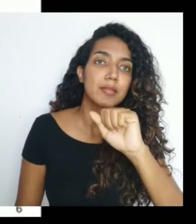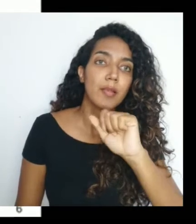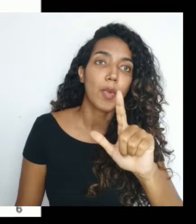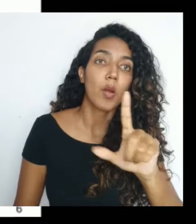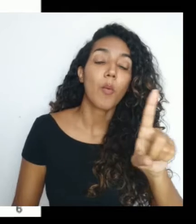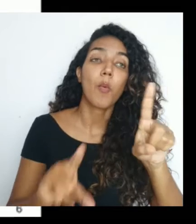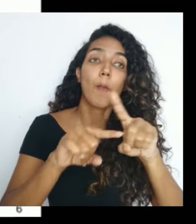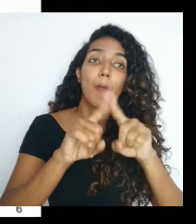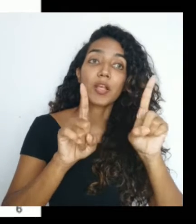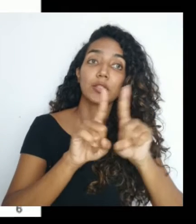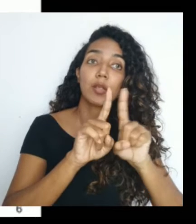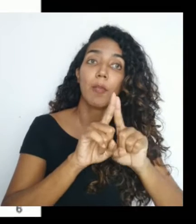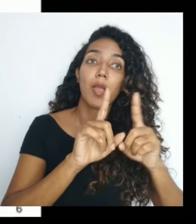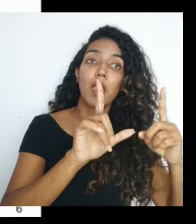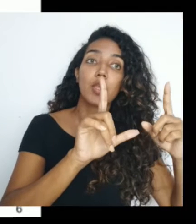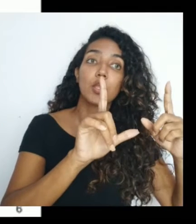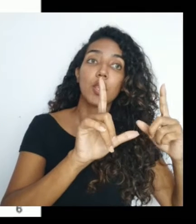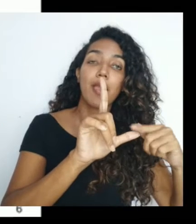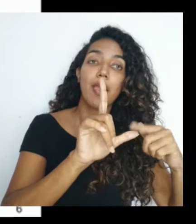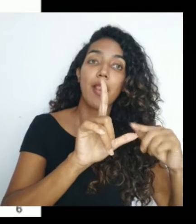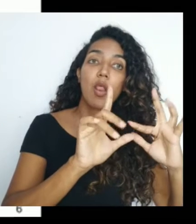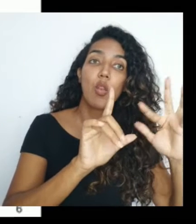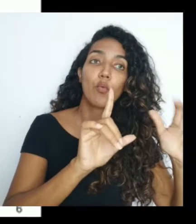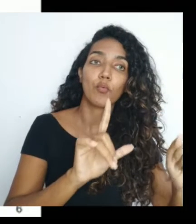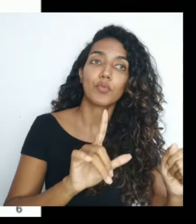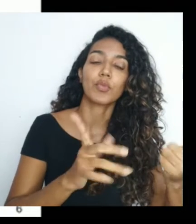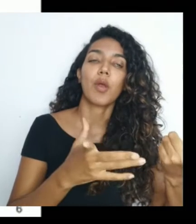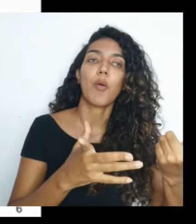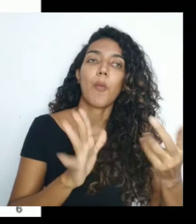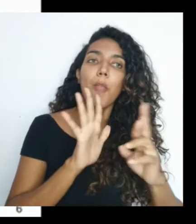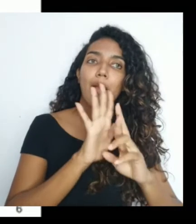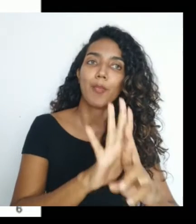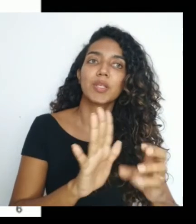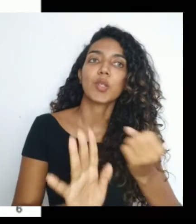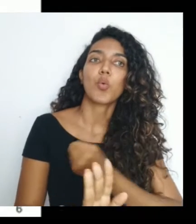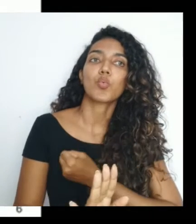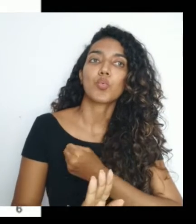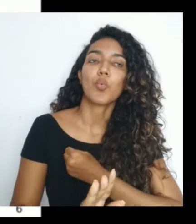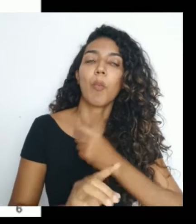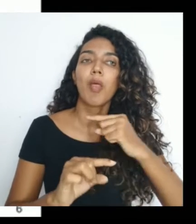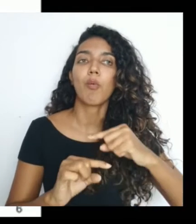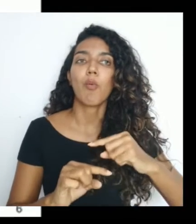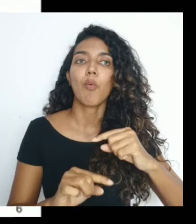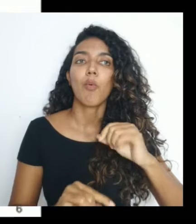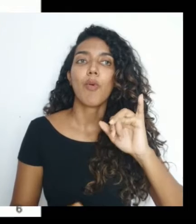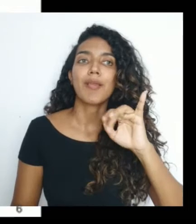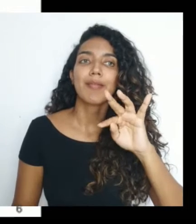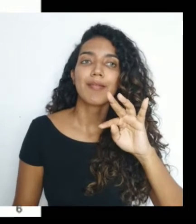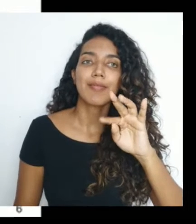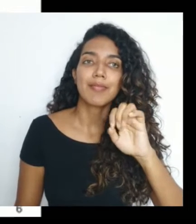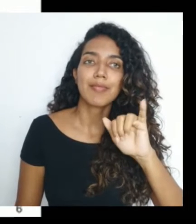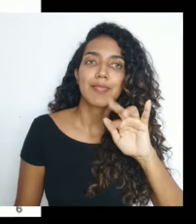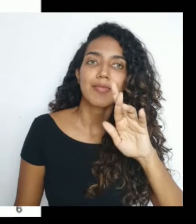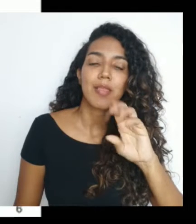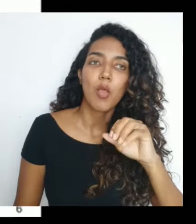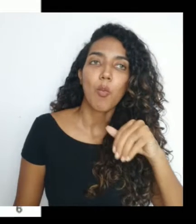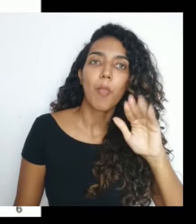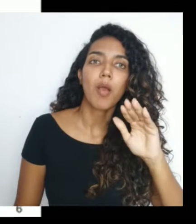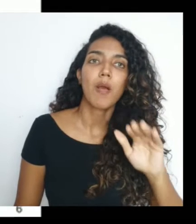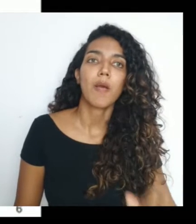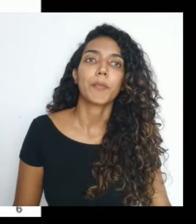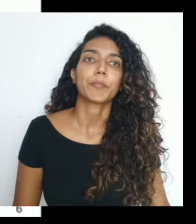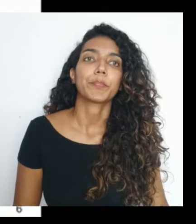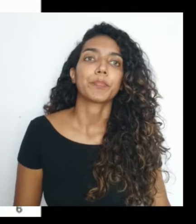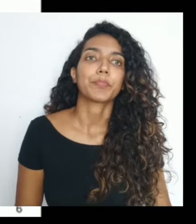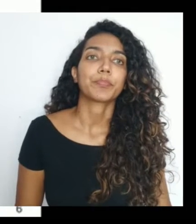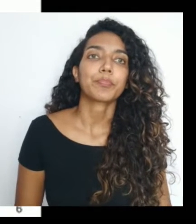muito grande, maior do que um inteiro, então você precisa colocar um L no final. 0b para representar um número binário, certo? Para